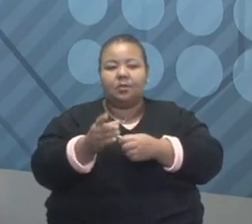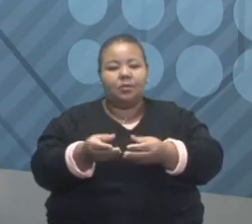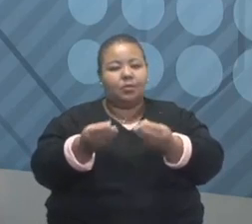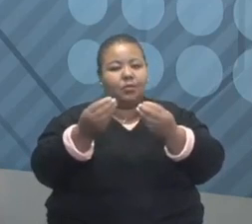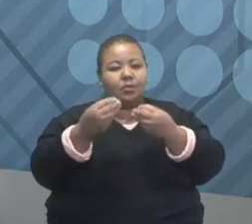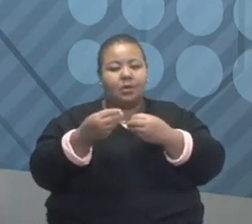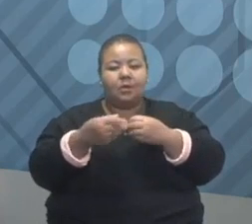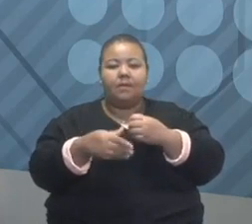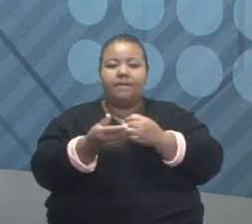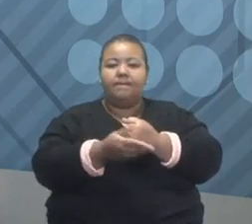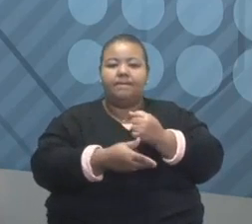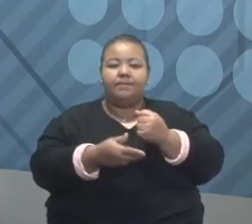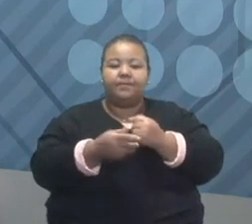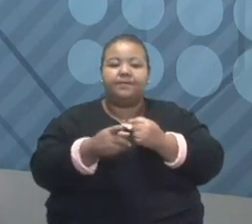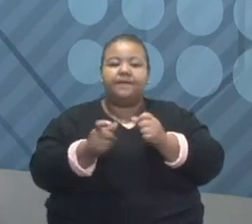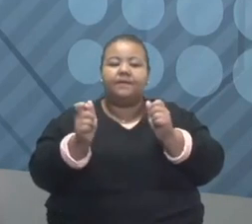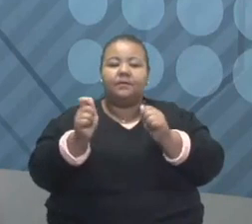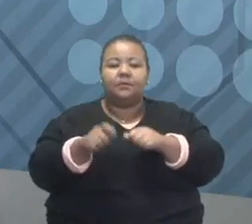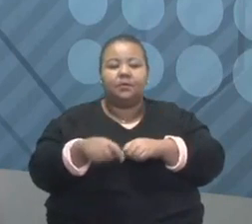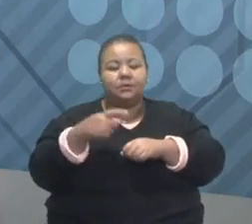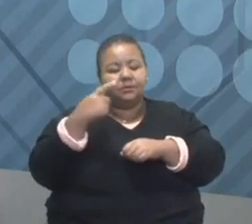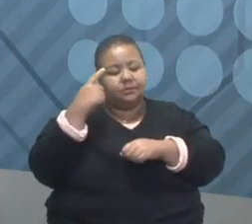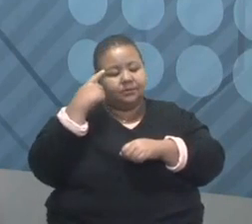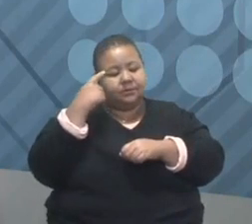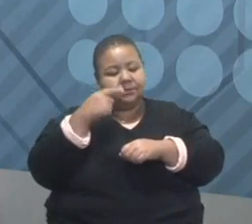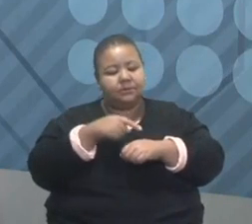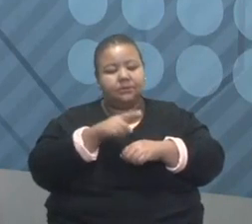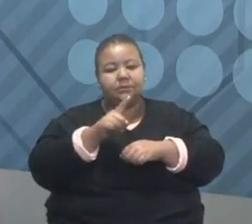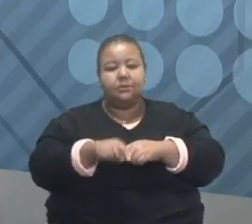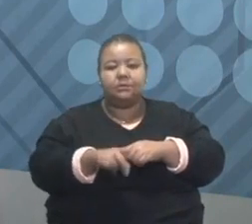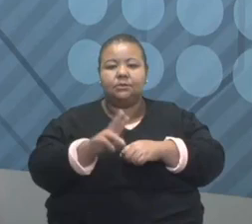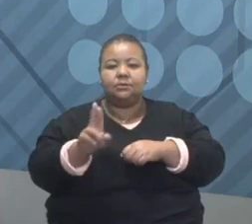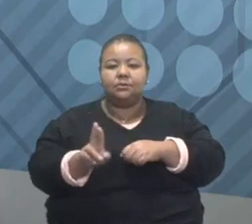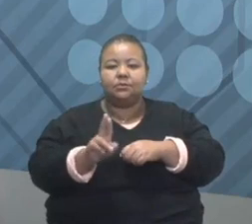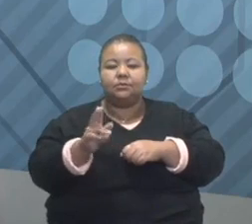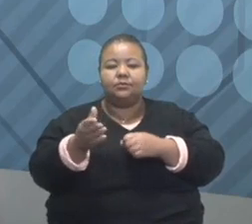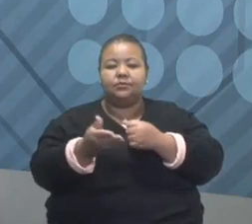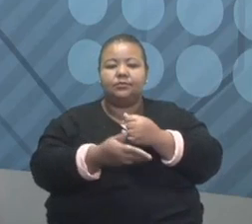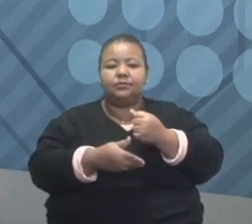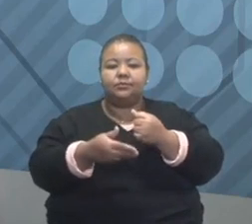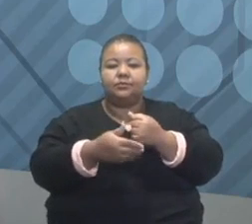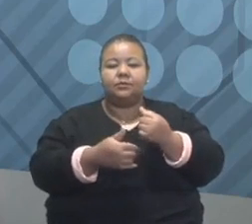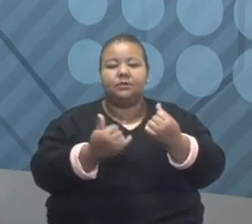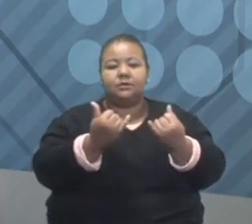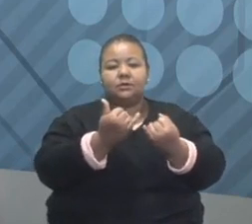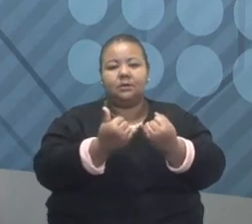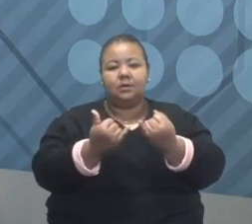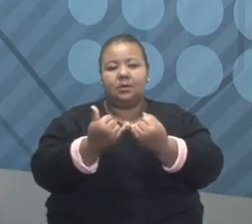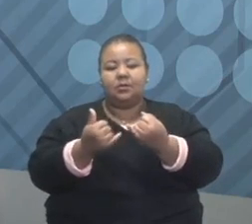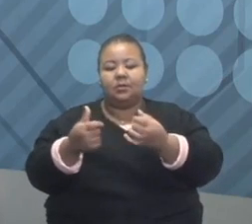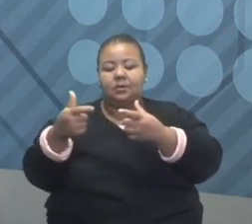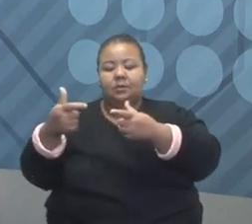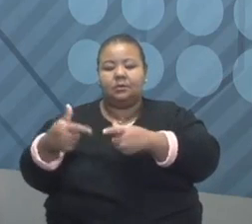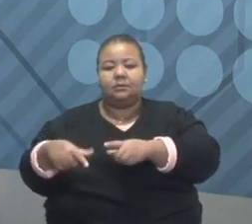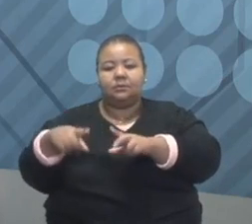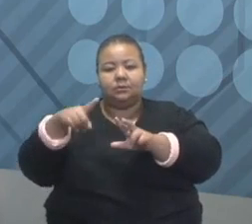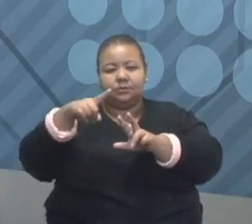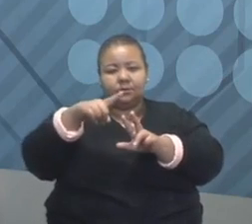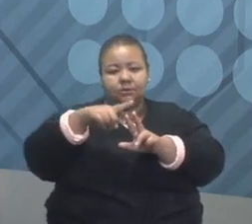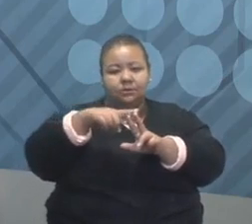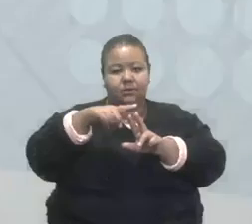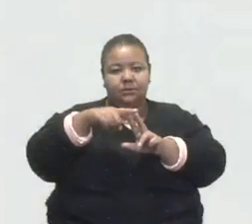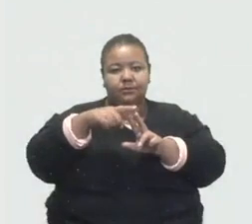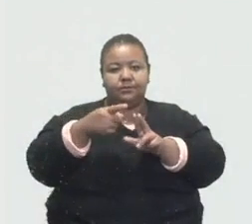bases, então você pode considerar que foi utilizada as bases canônicas do espaço vetorial em questão.